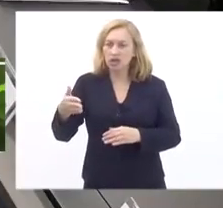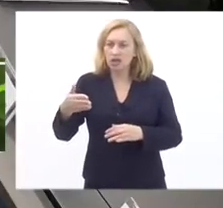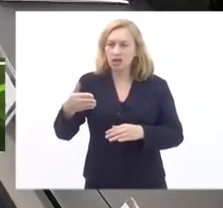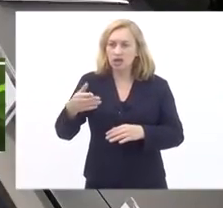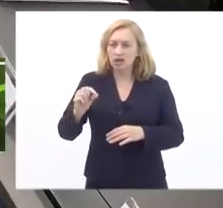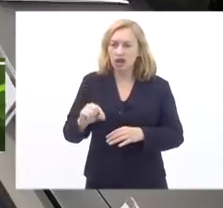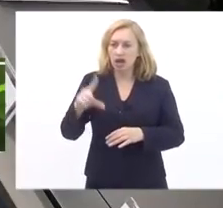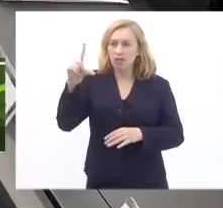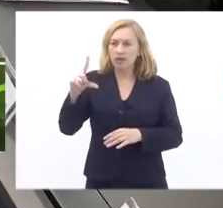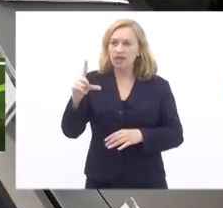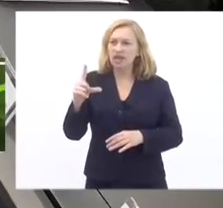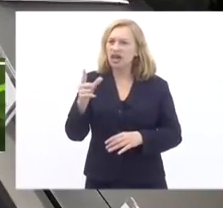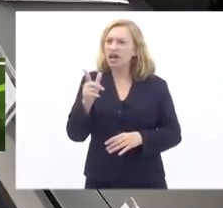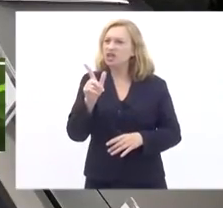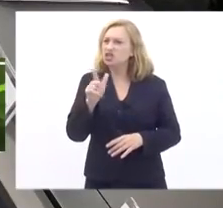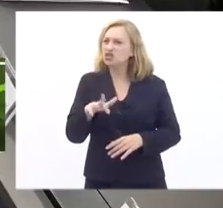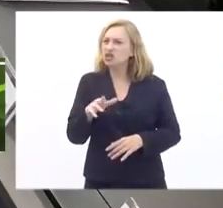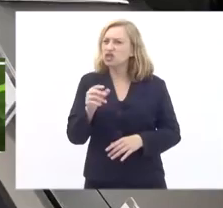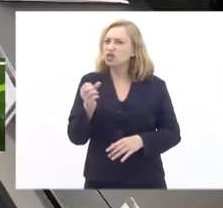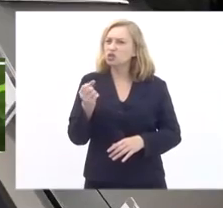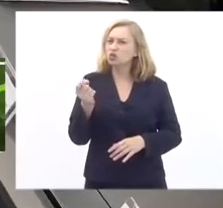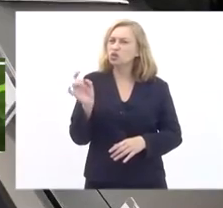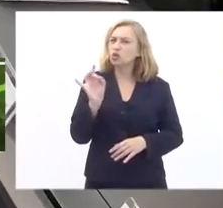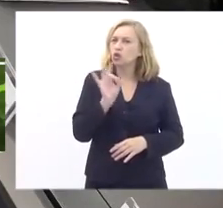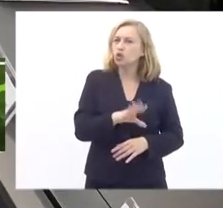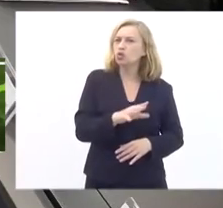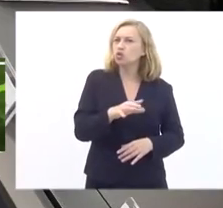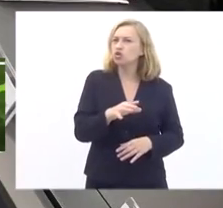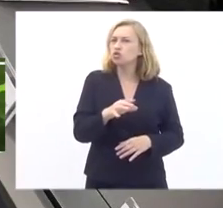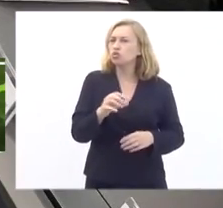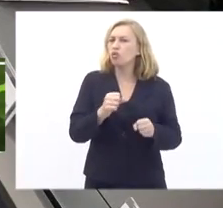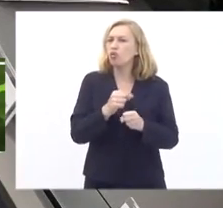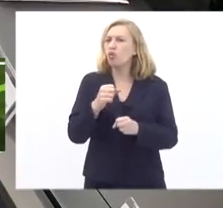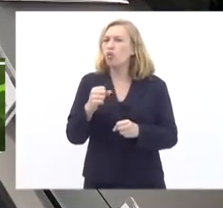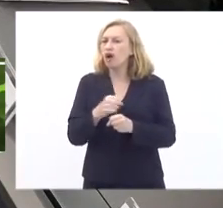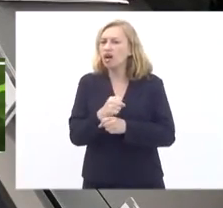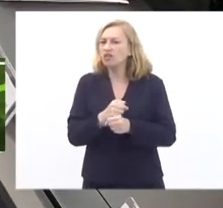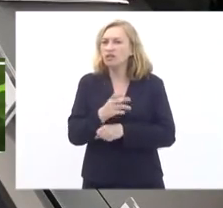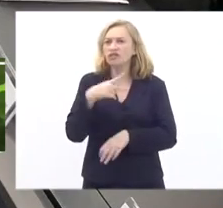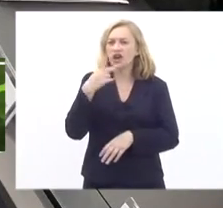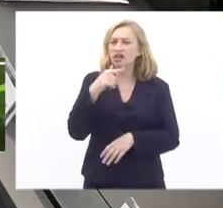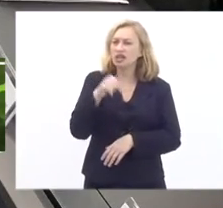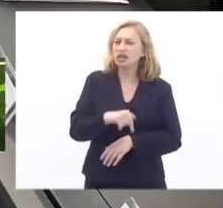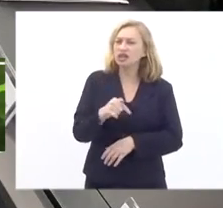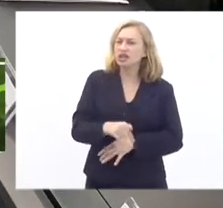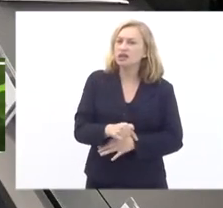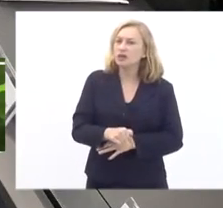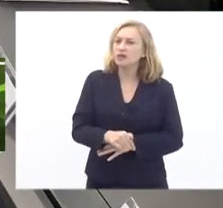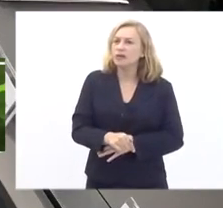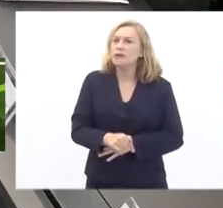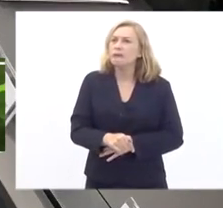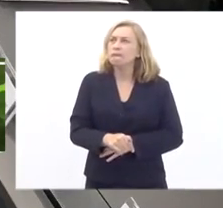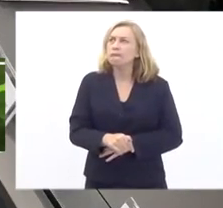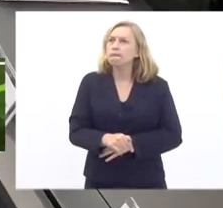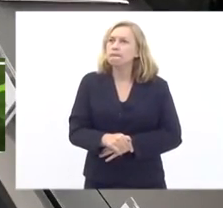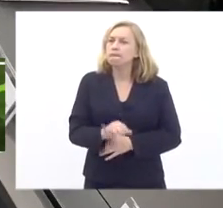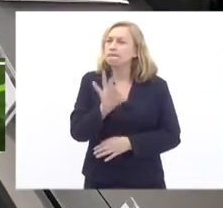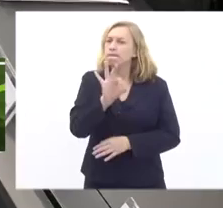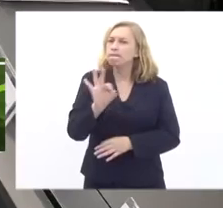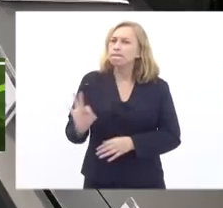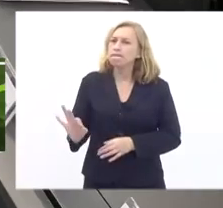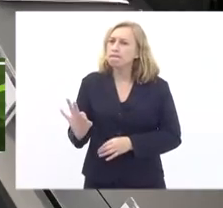Só a diferença do último ano, conforme aqui foi relatado, os percentuais